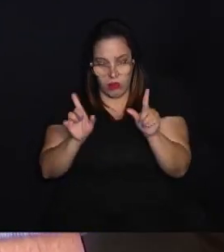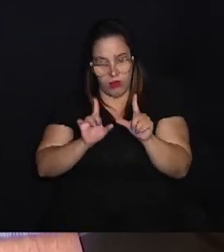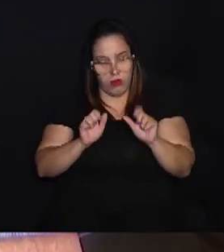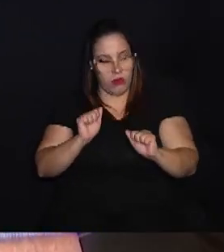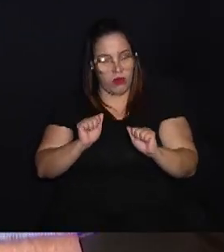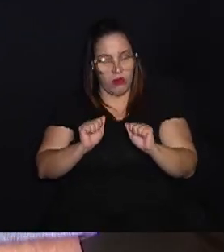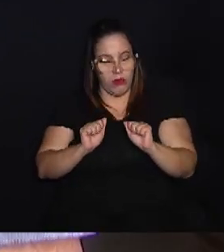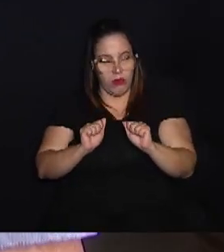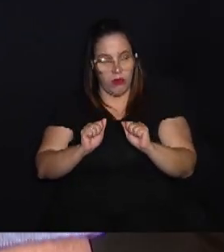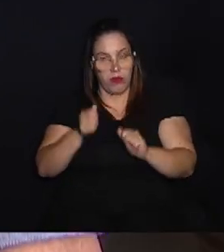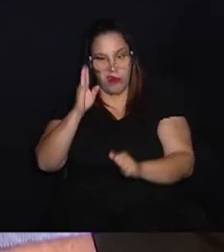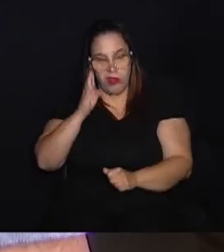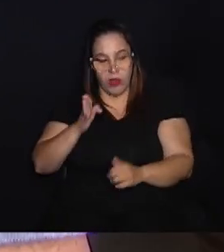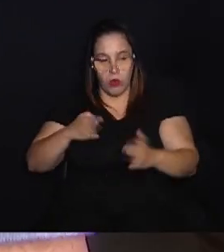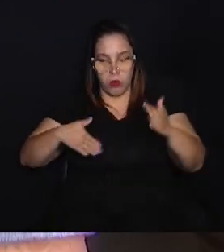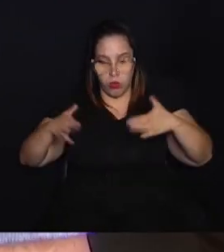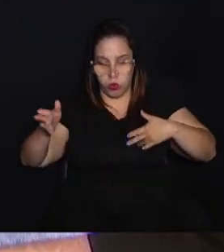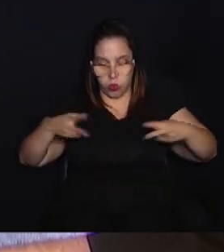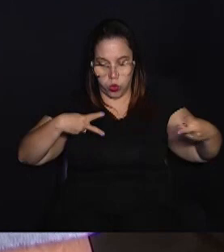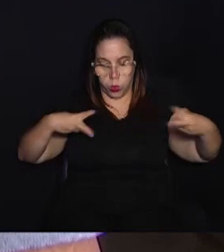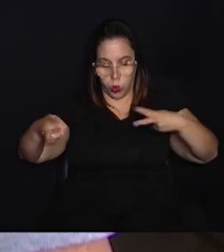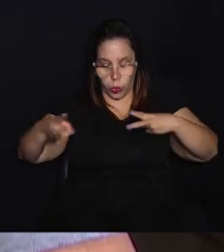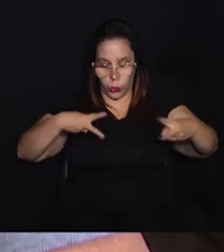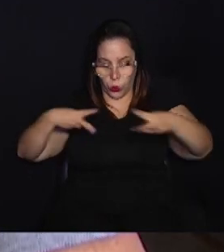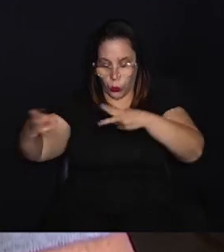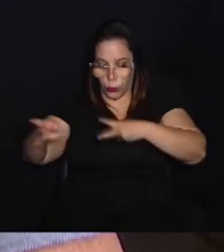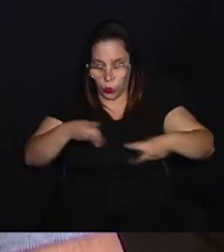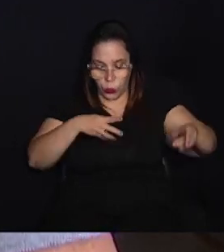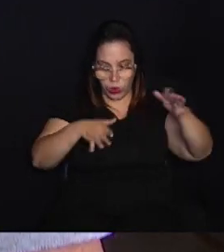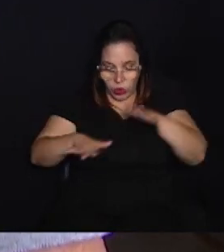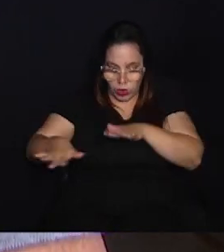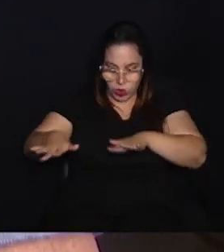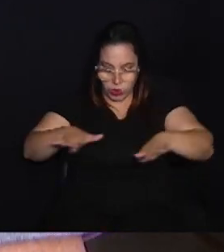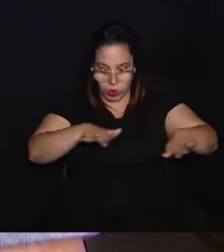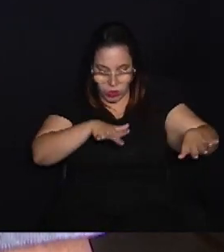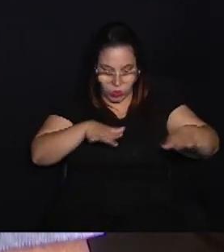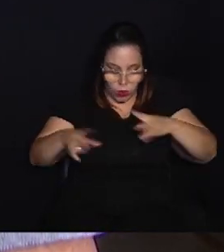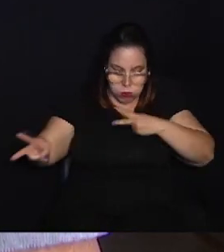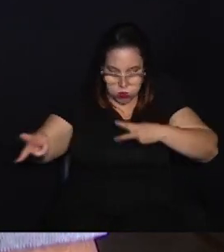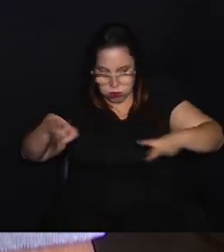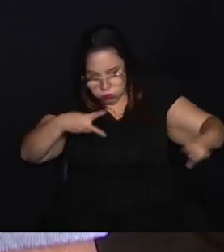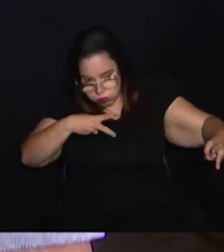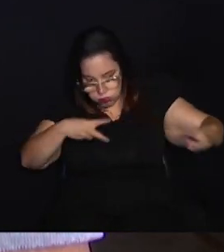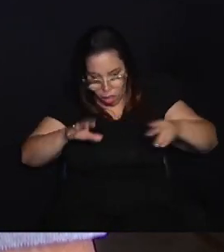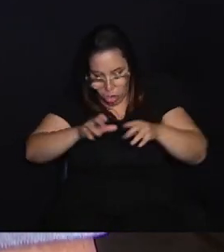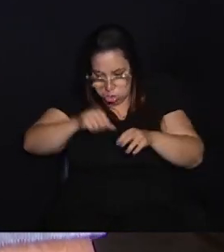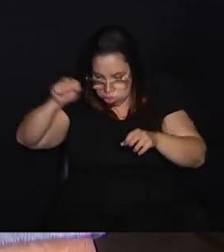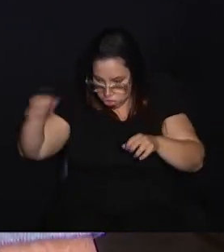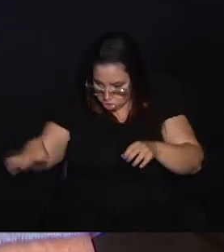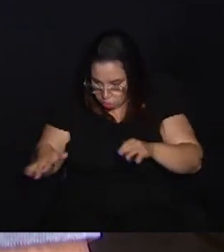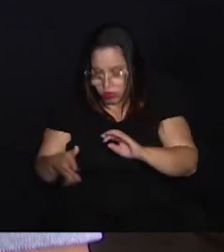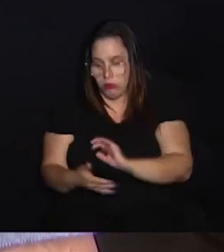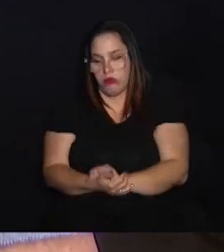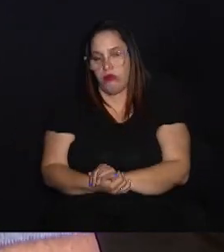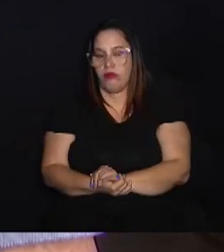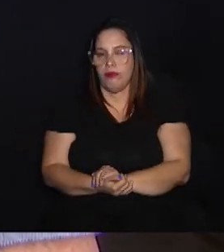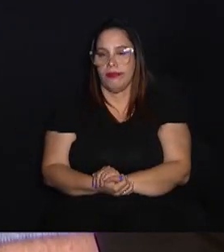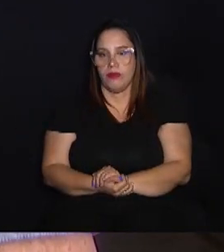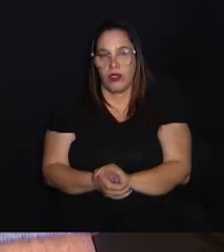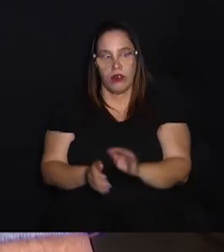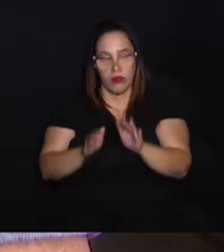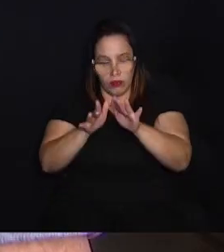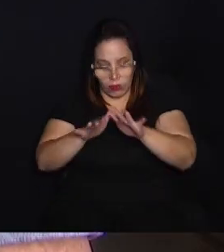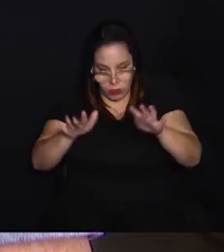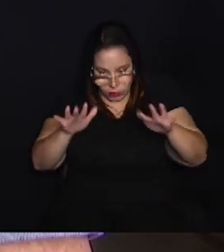ajustado, é justamente para ventilar, para o ar correr por baixo, para que qualquer ventania não arranque. É lógico que todo equipamento